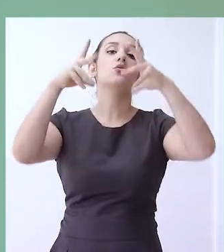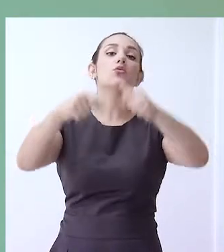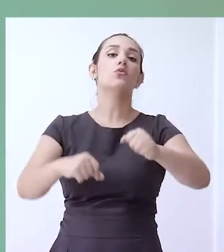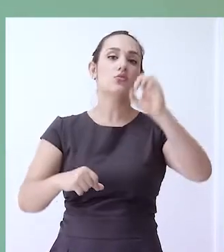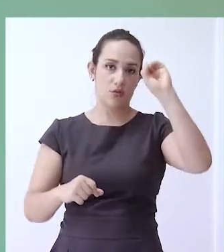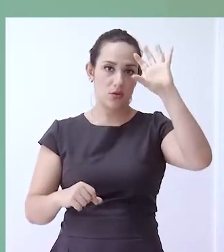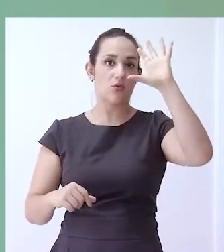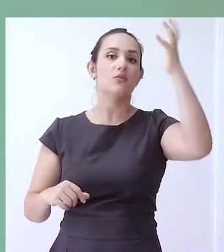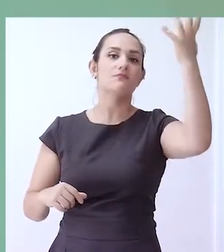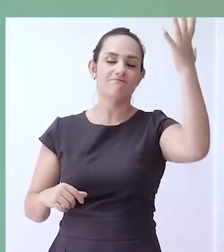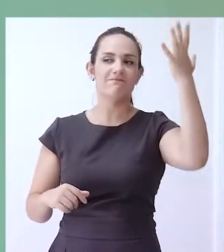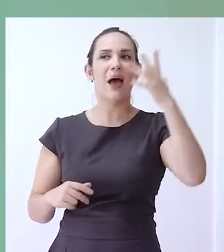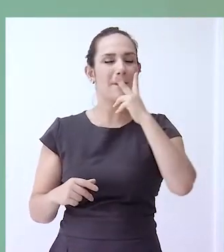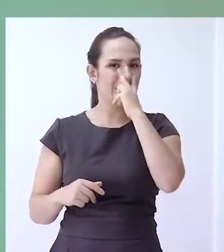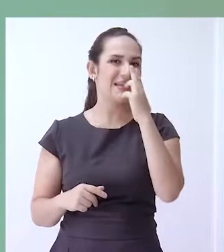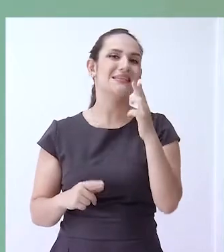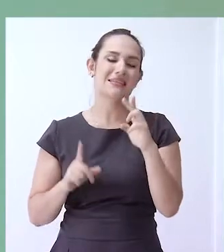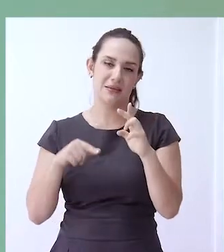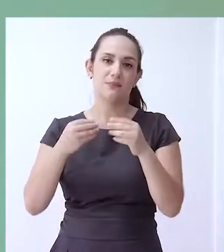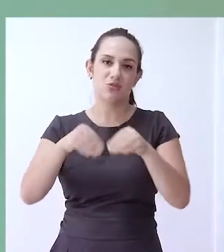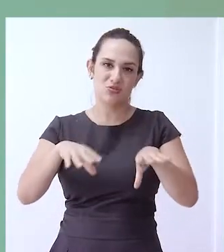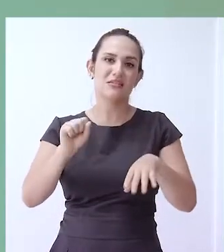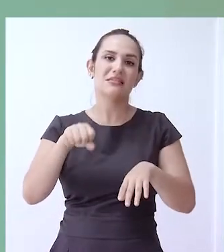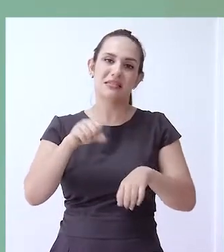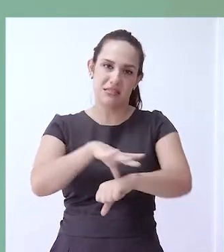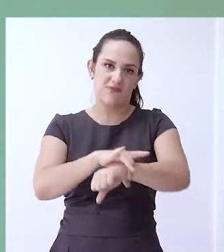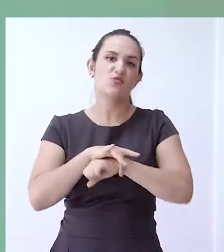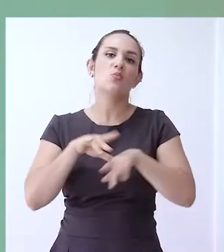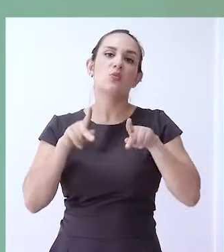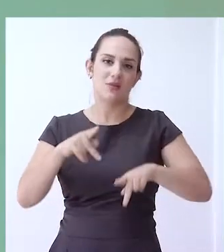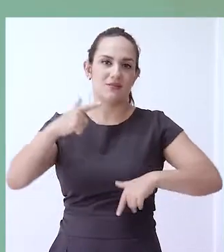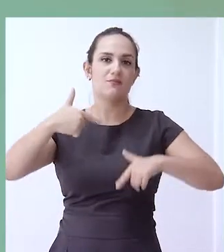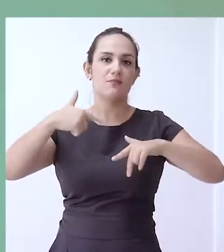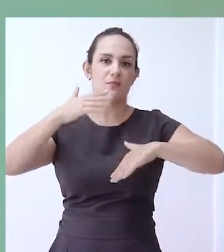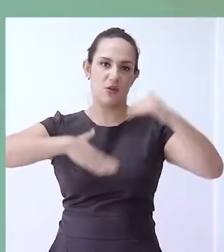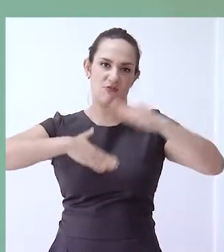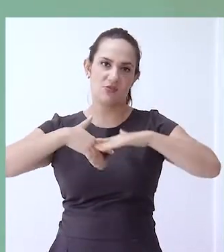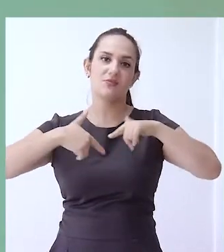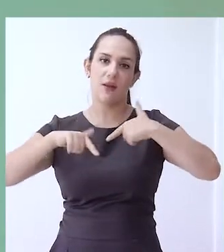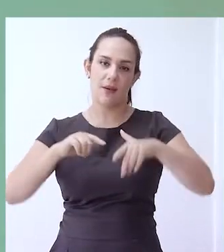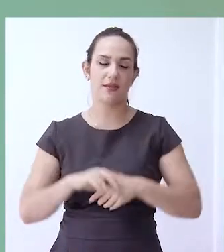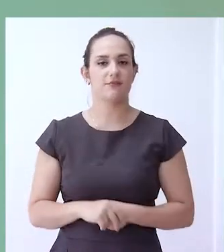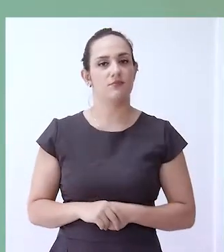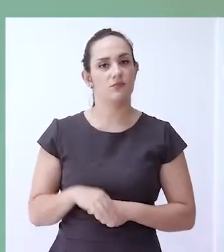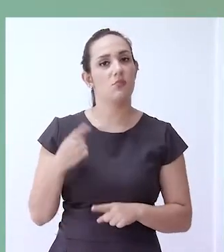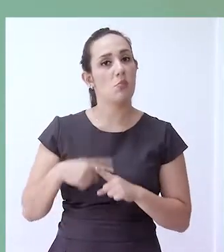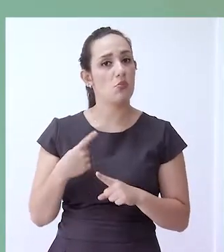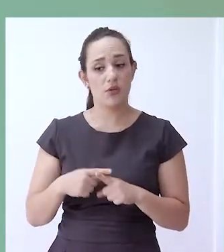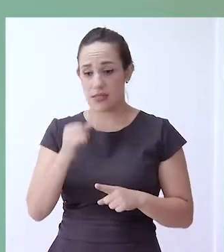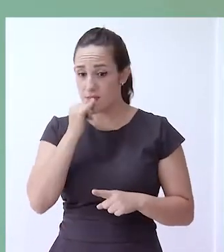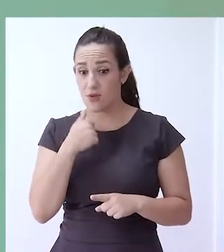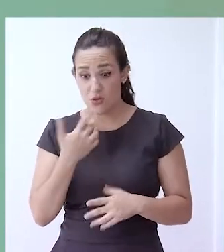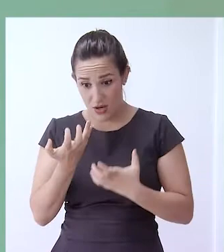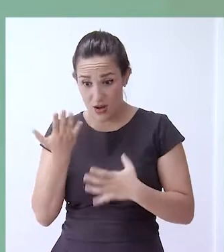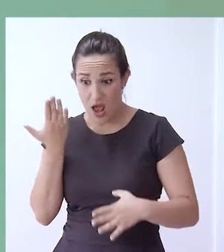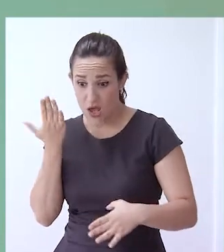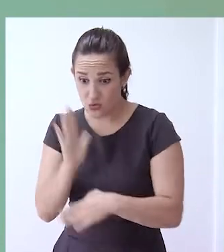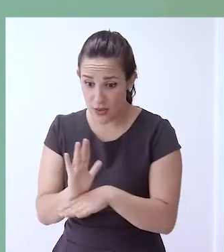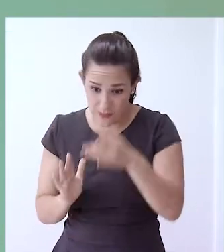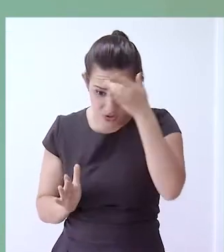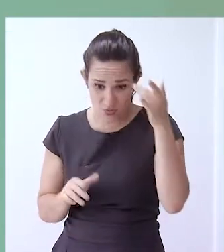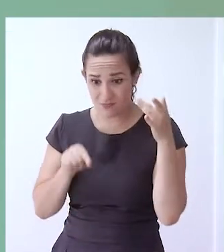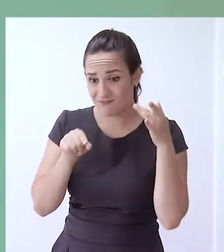poder narrar o que aconteceu com ela, acaba atingindo o trabalho da defensoria. Porque a nossa razão de existir é o